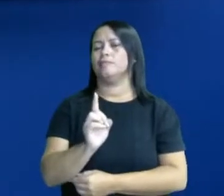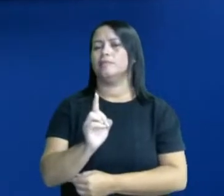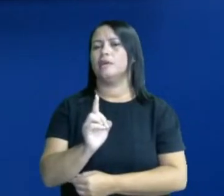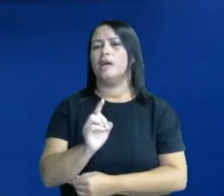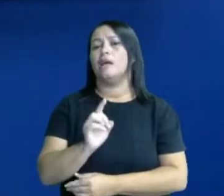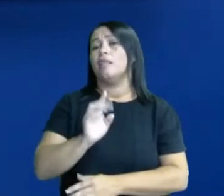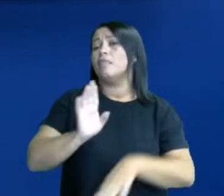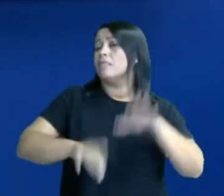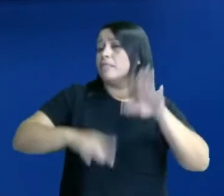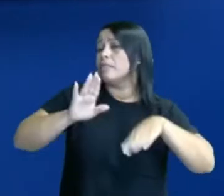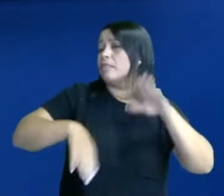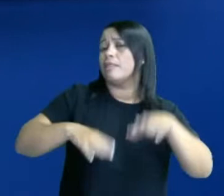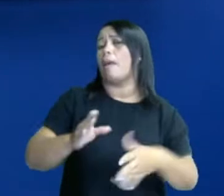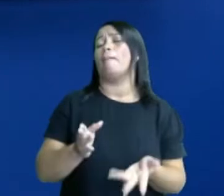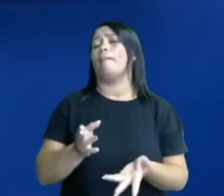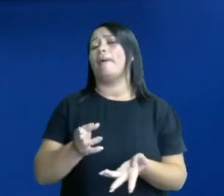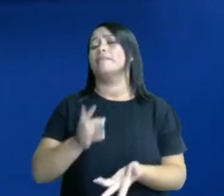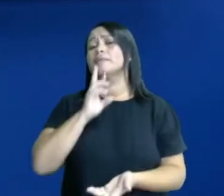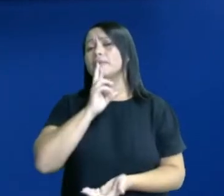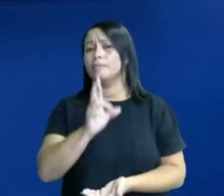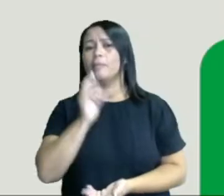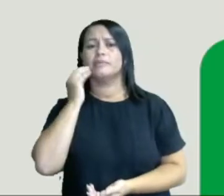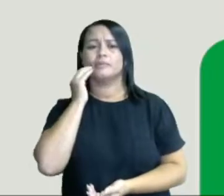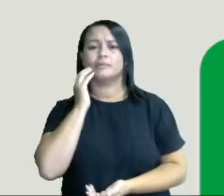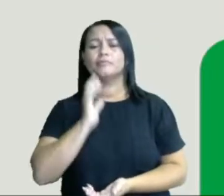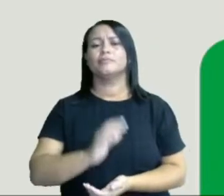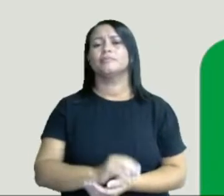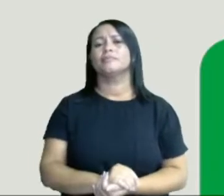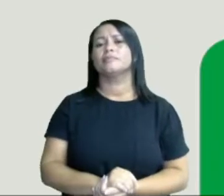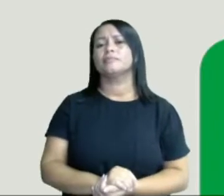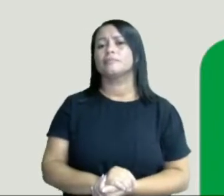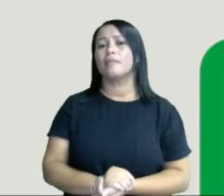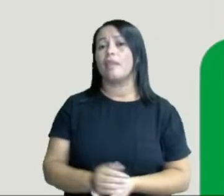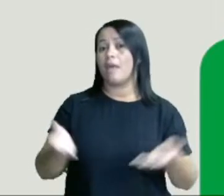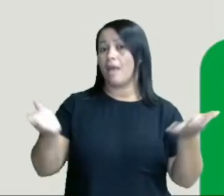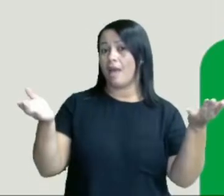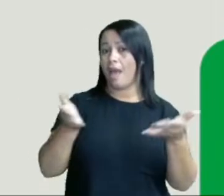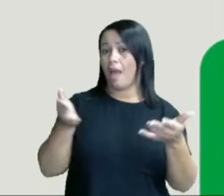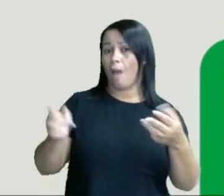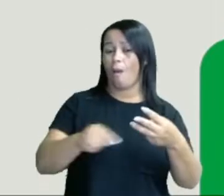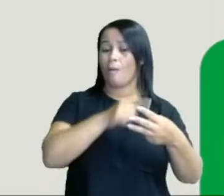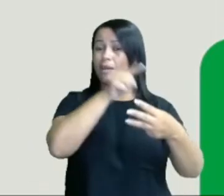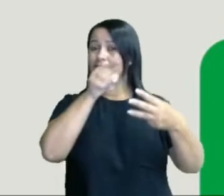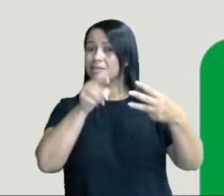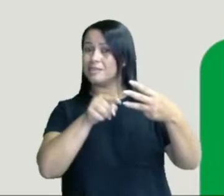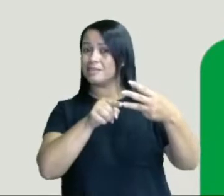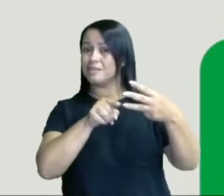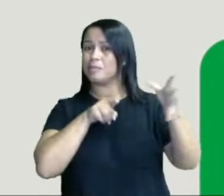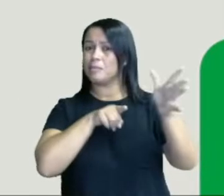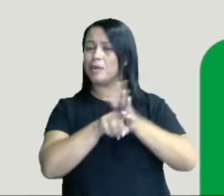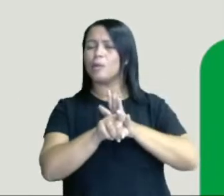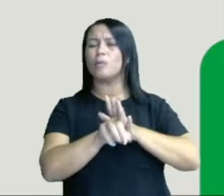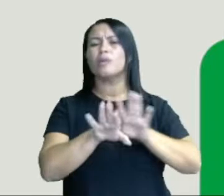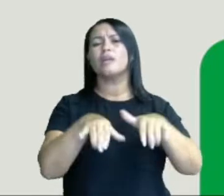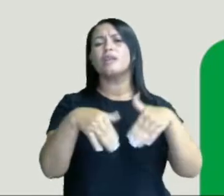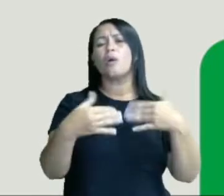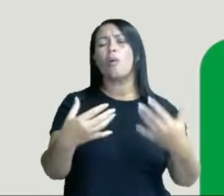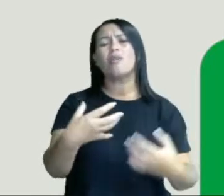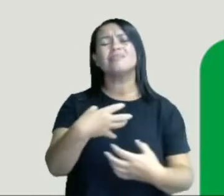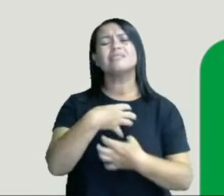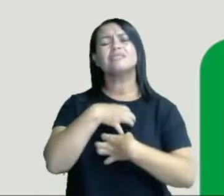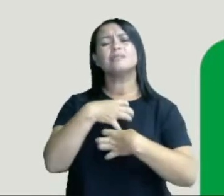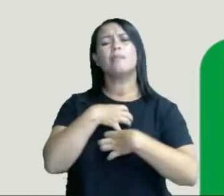sempre vai ser a mesma resposta, tá certo? Agora, terceira questão. Qual o